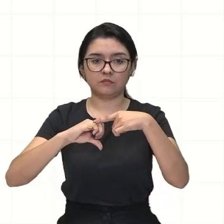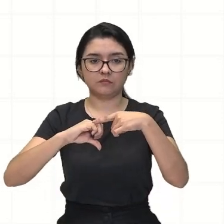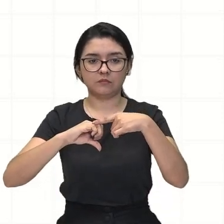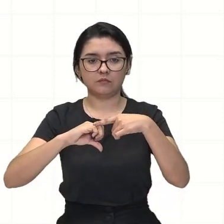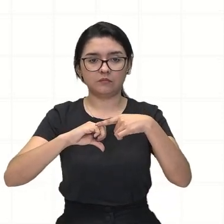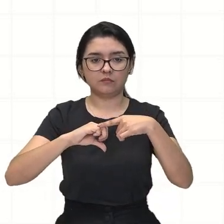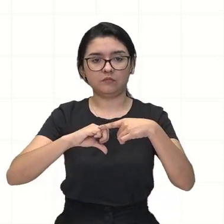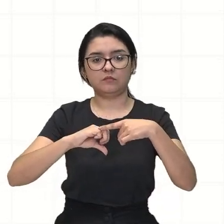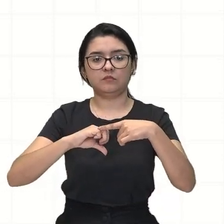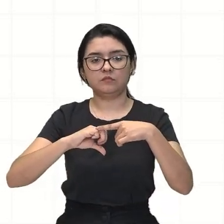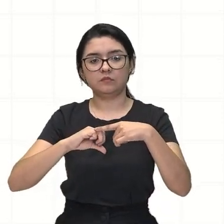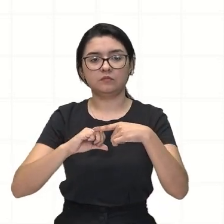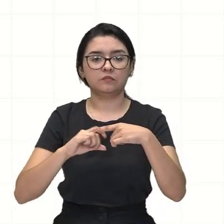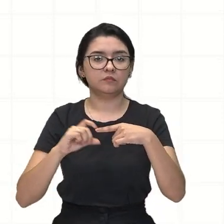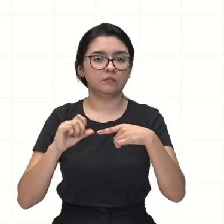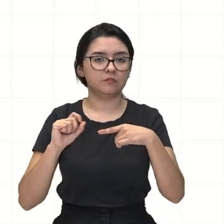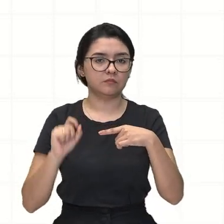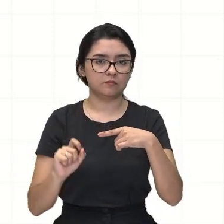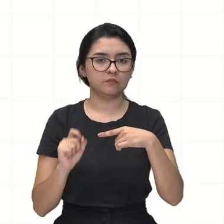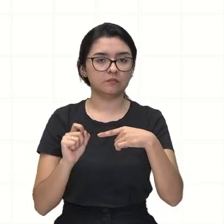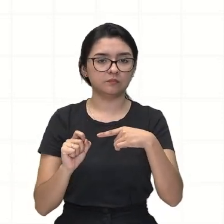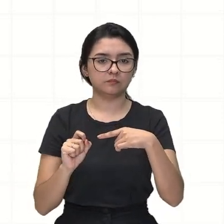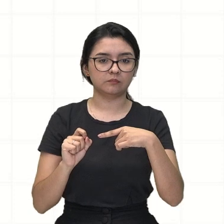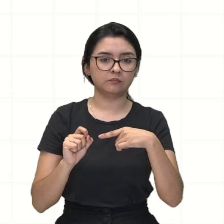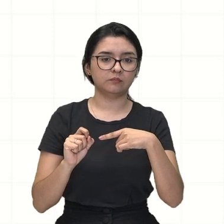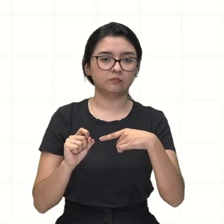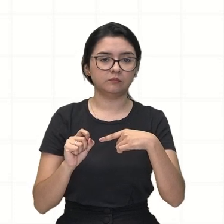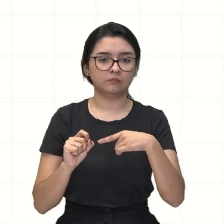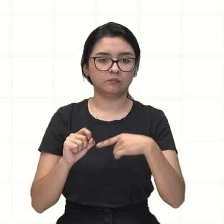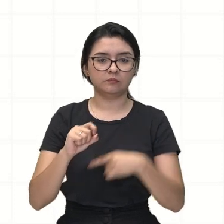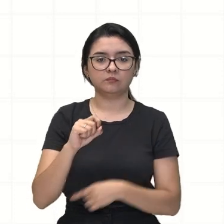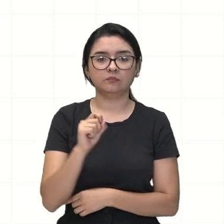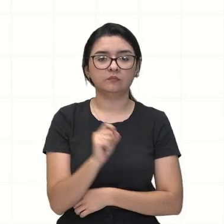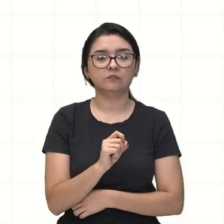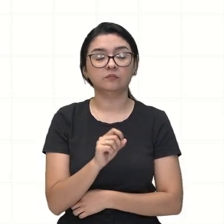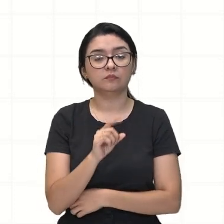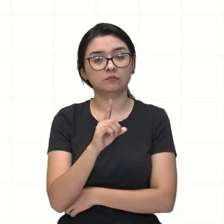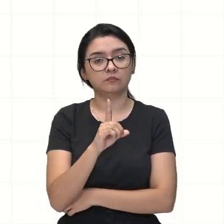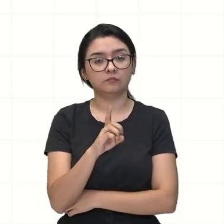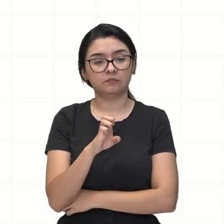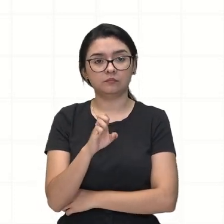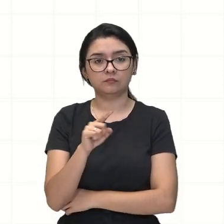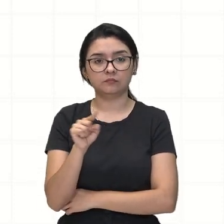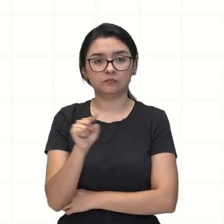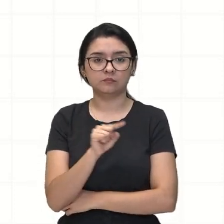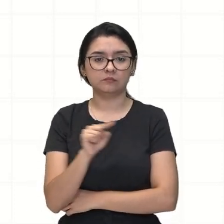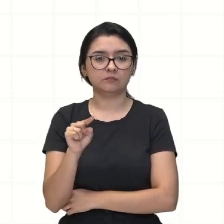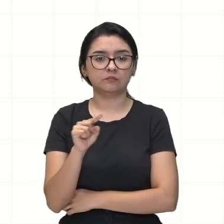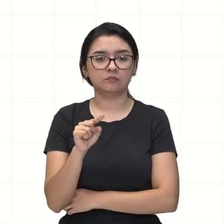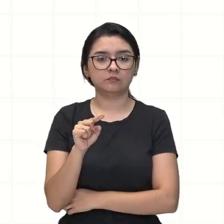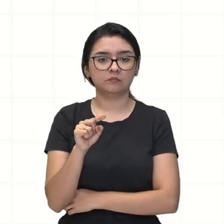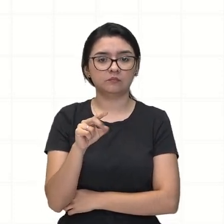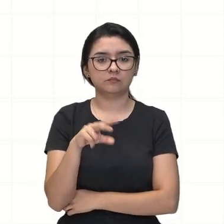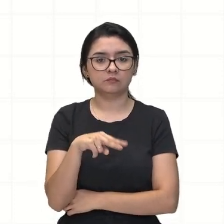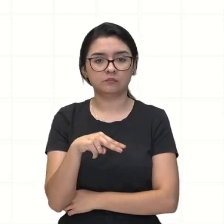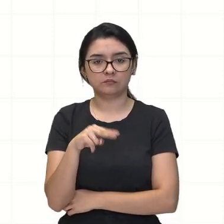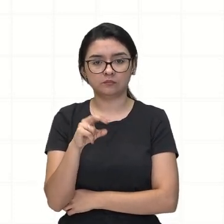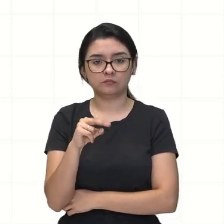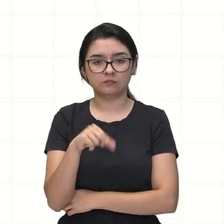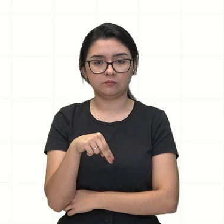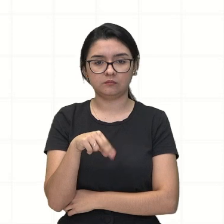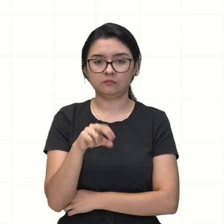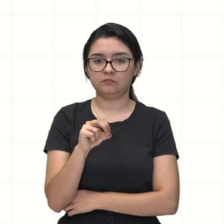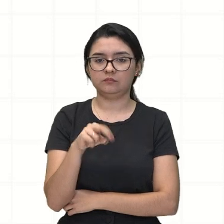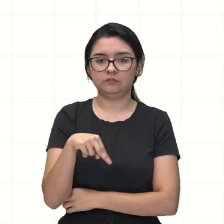9, nós vamos falar nonos, vamos falar, ó, numerador 10, denominador 9. No nosso caso, nós temos aqui,